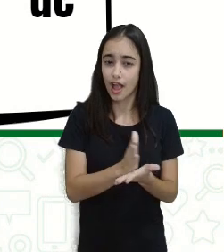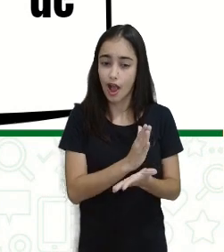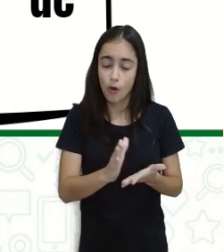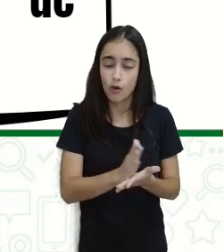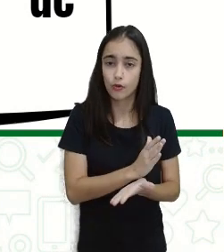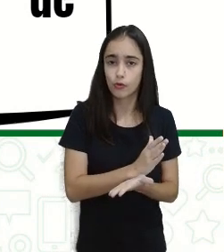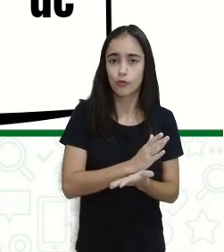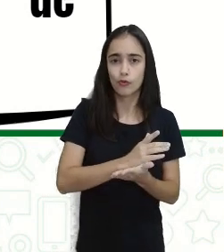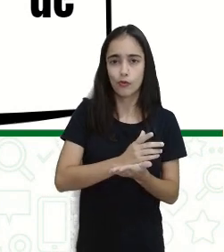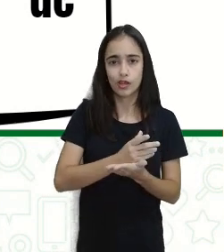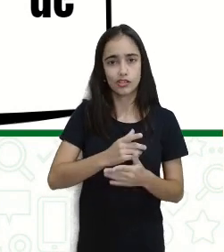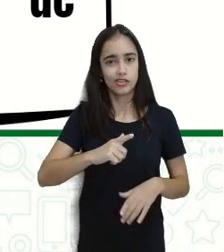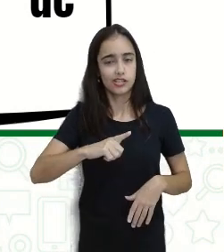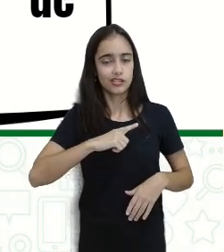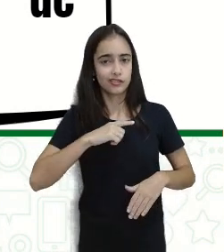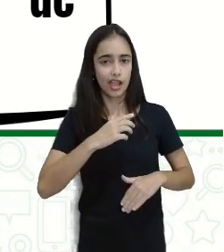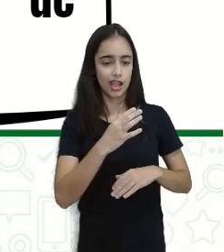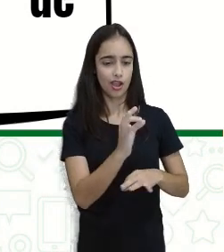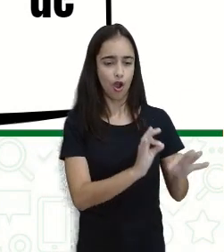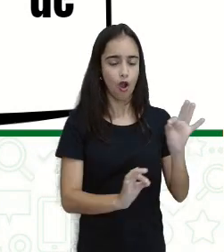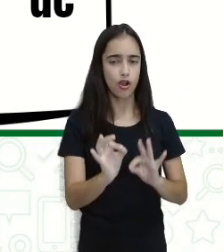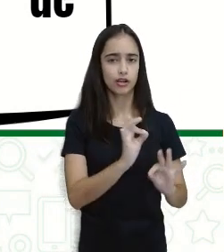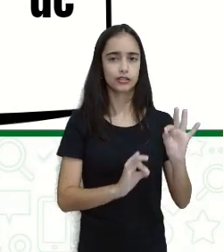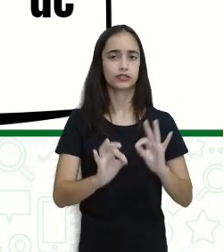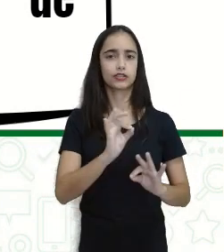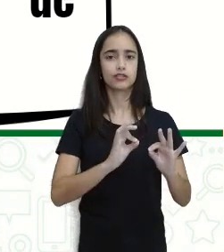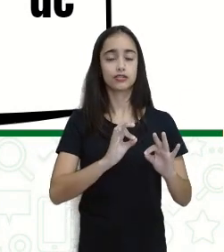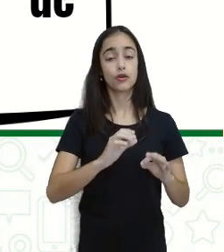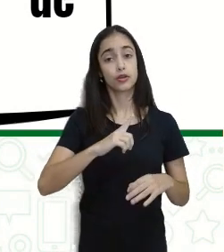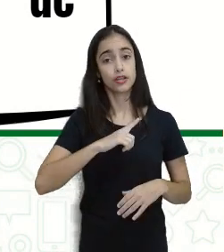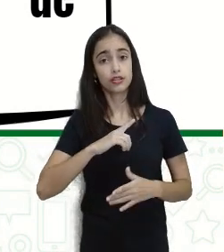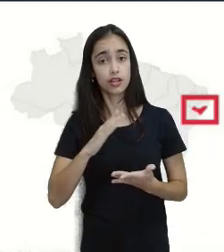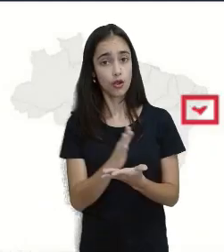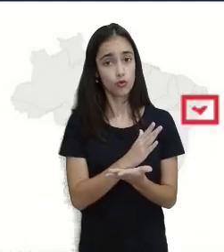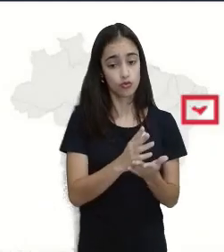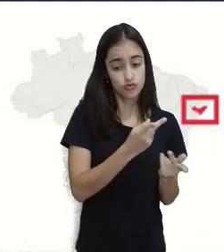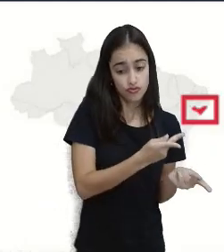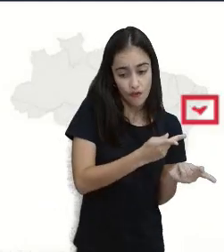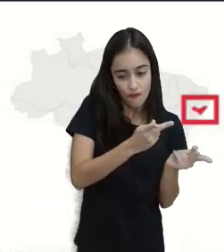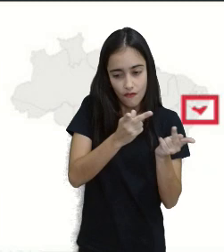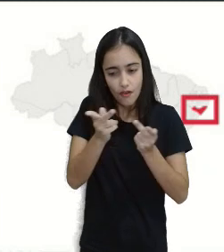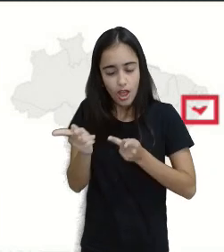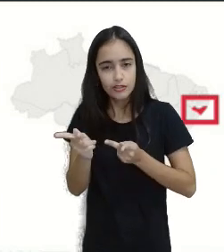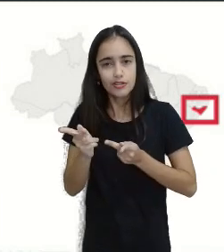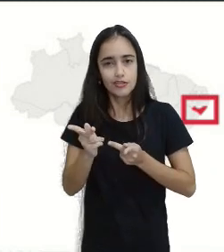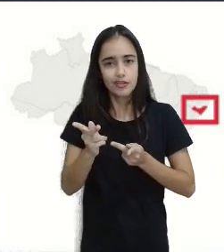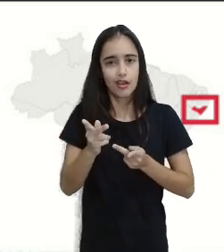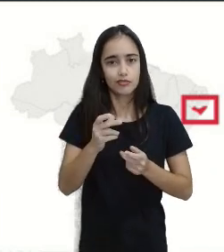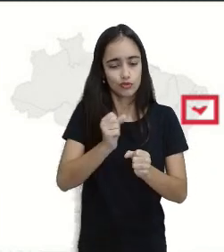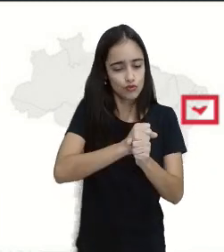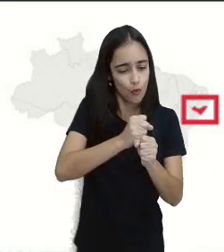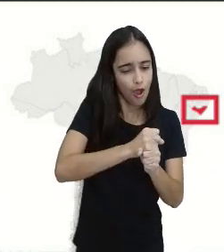elas recebem visitantes ao longo do ano para verem como eram as instalações. Então